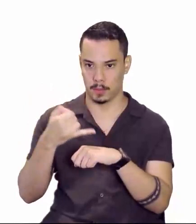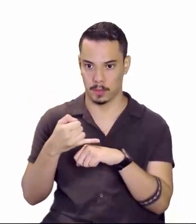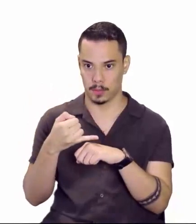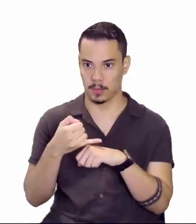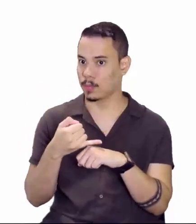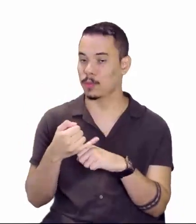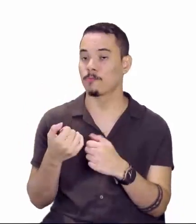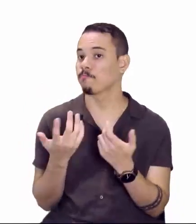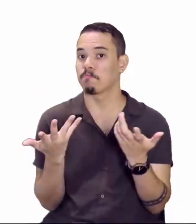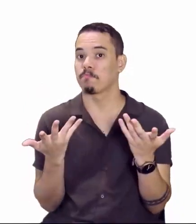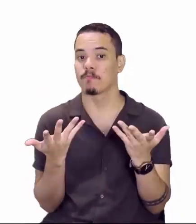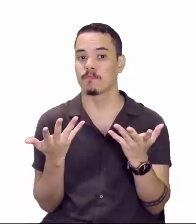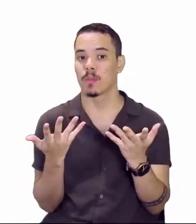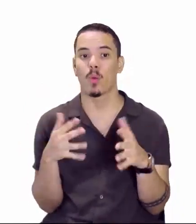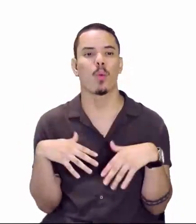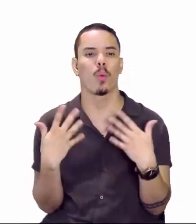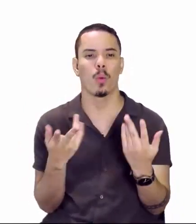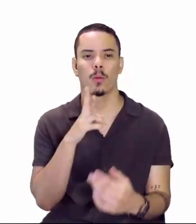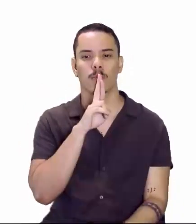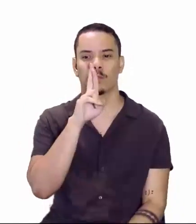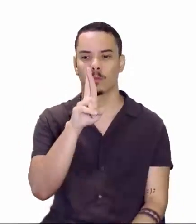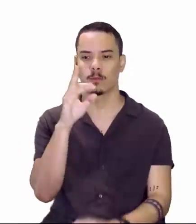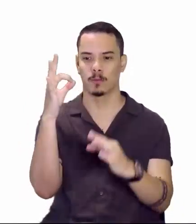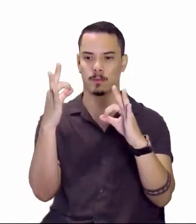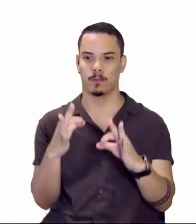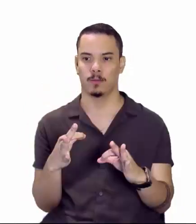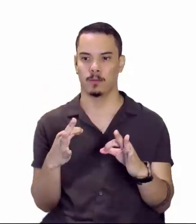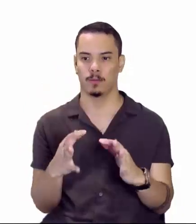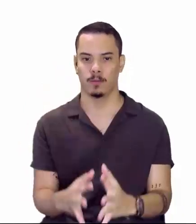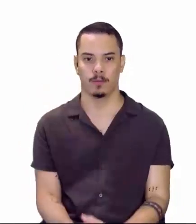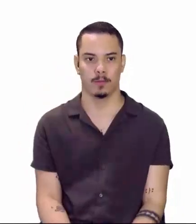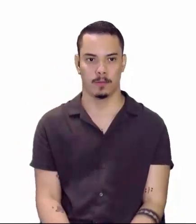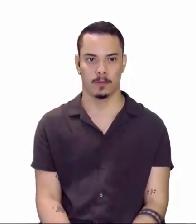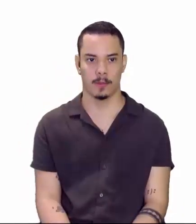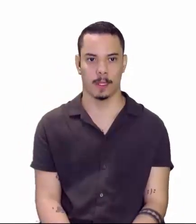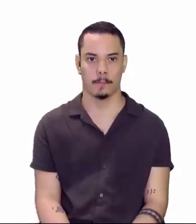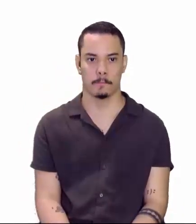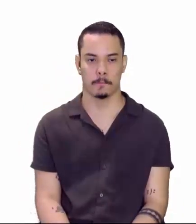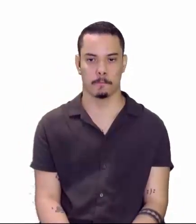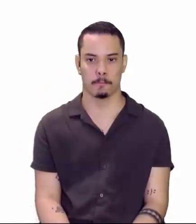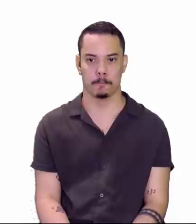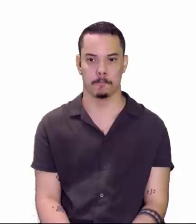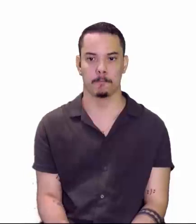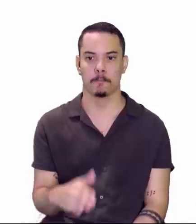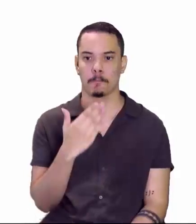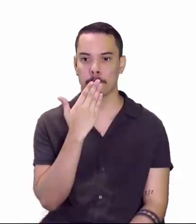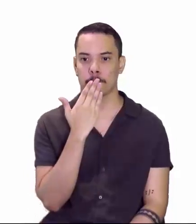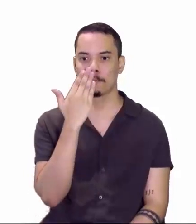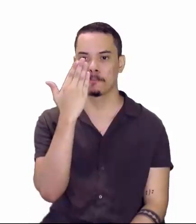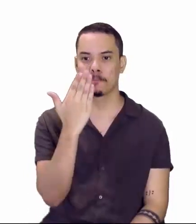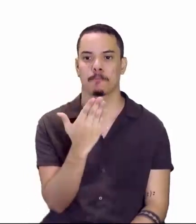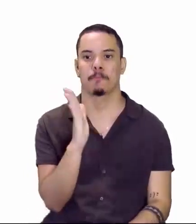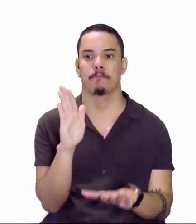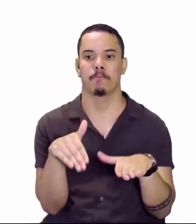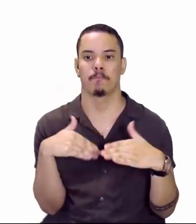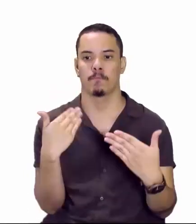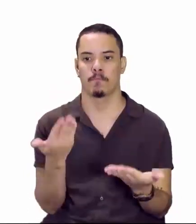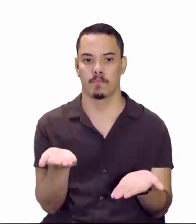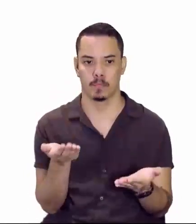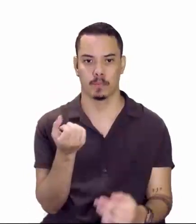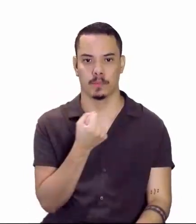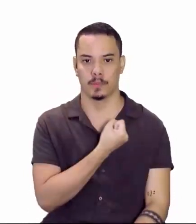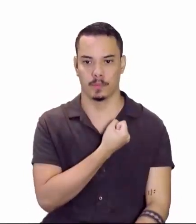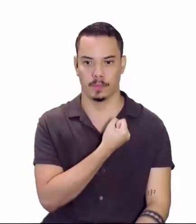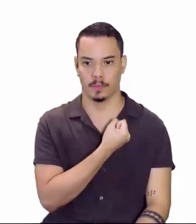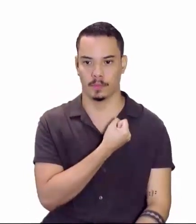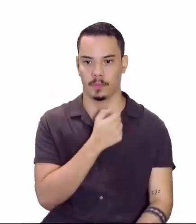correspondente, respectivamente, é igual a, olha aí, ele está pedindo qual é o número atômico